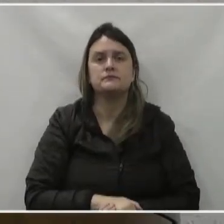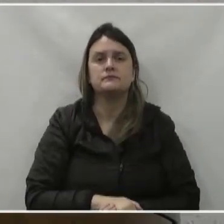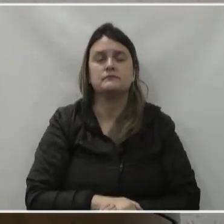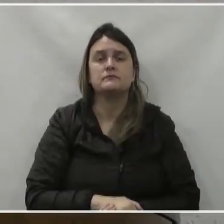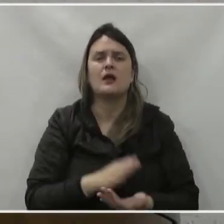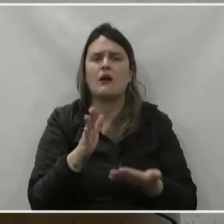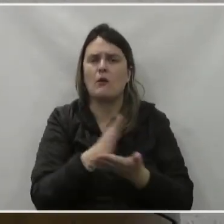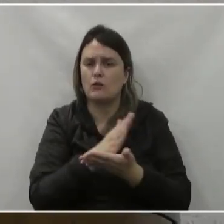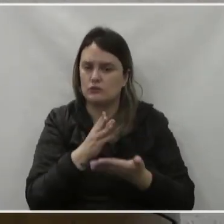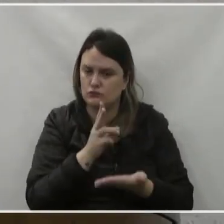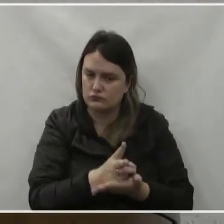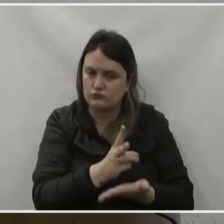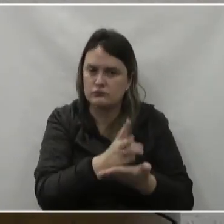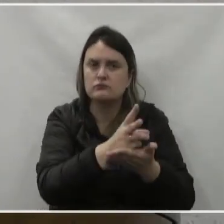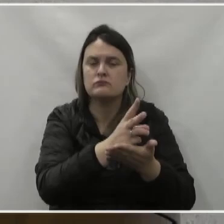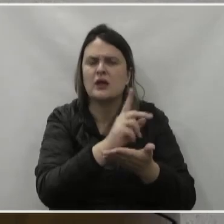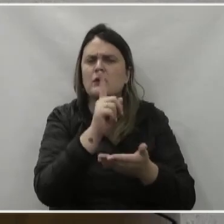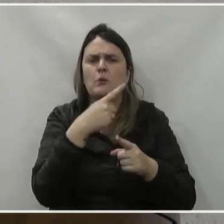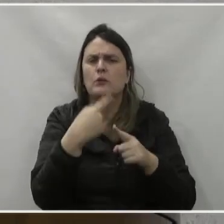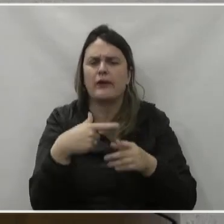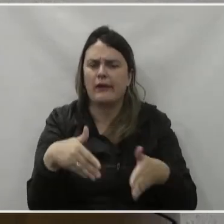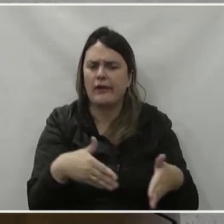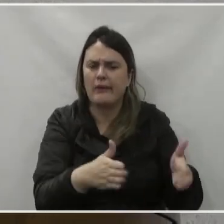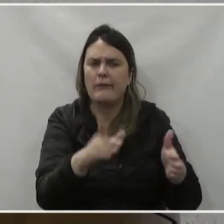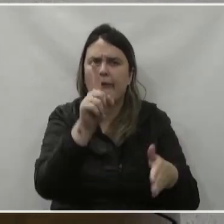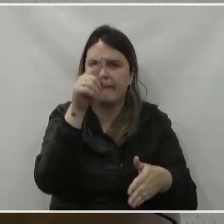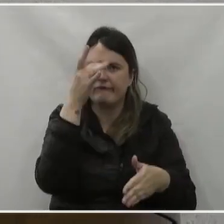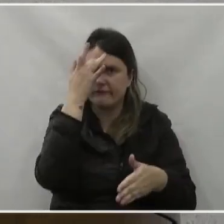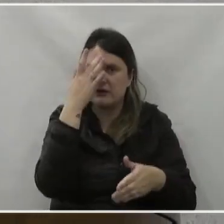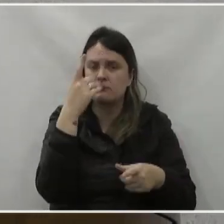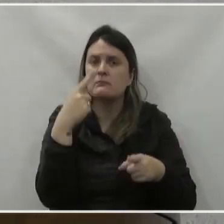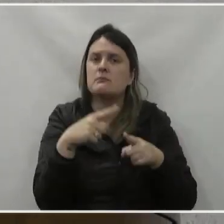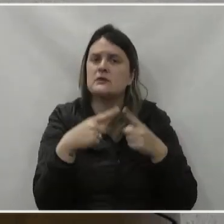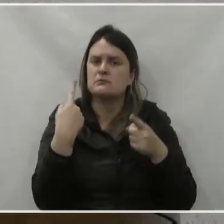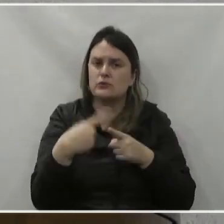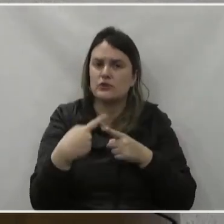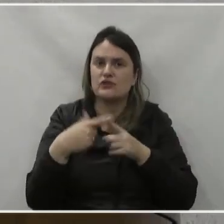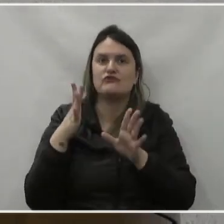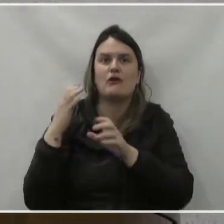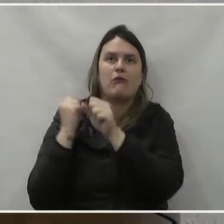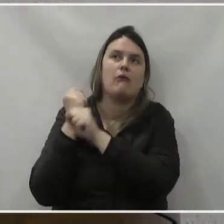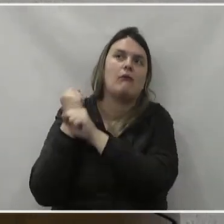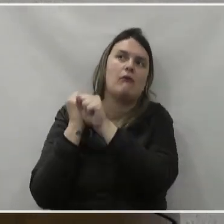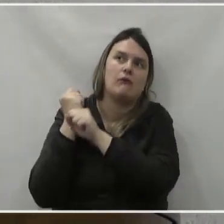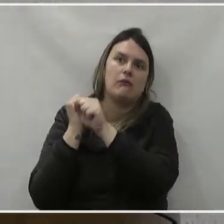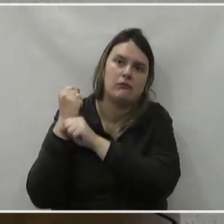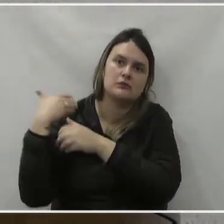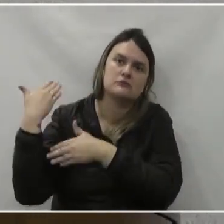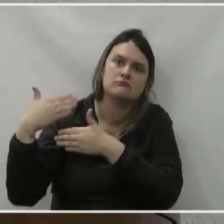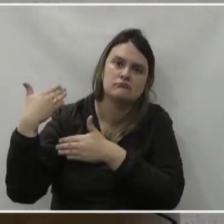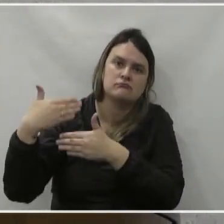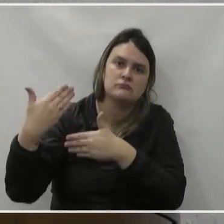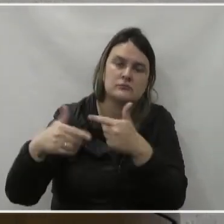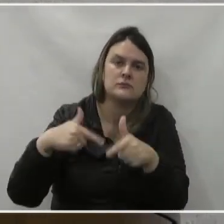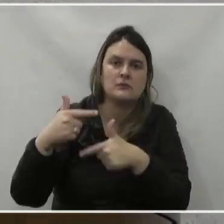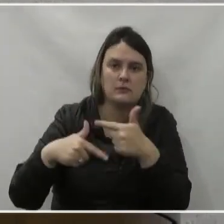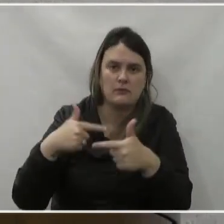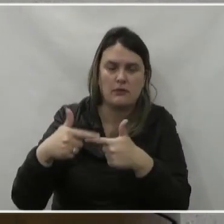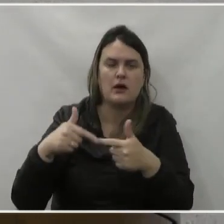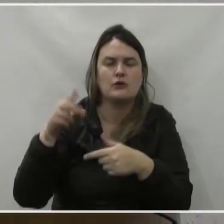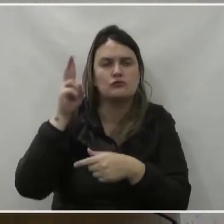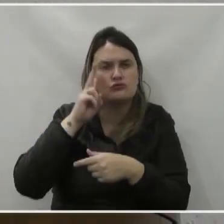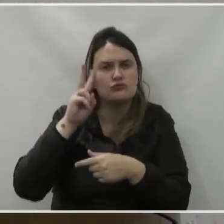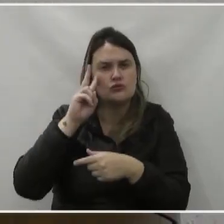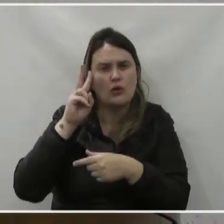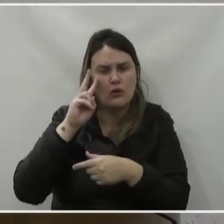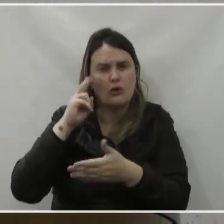Muitos continuam, não porque o caminho seja fácil, mas porque já construíram anos de dedicação, de